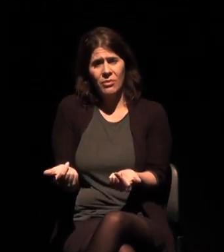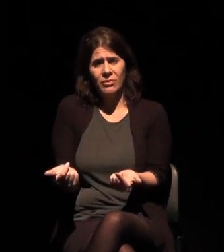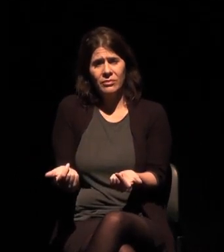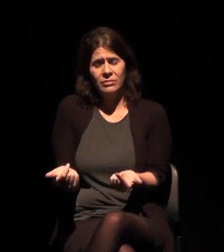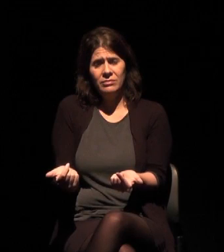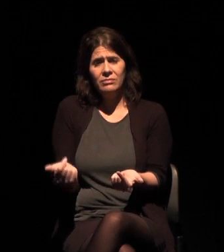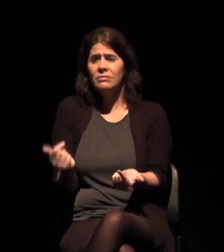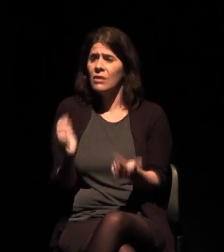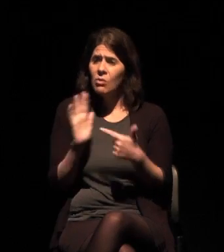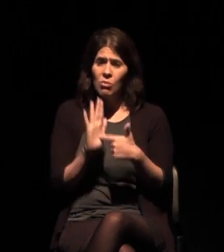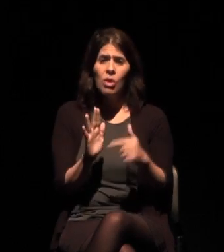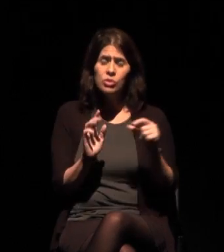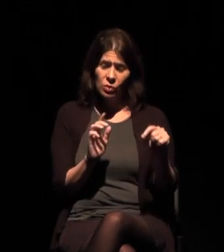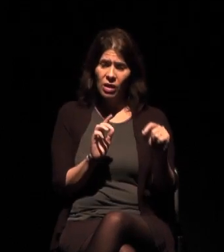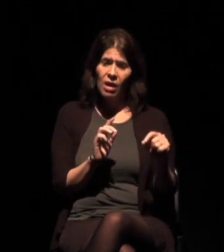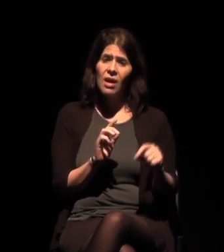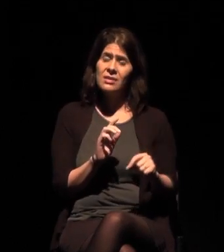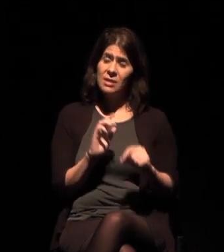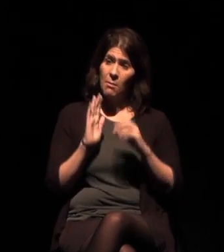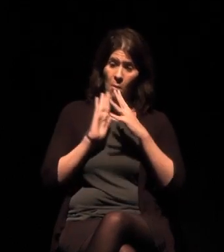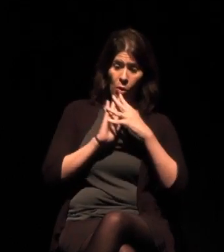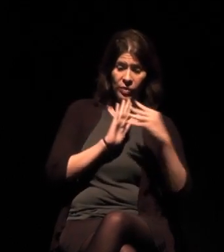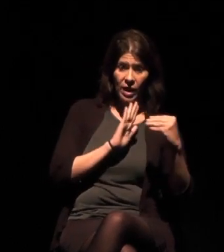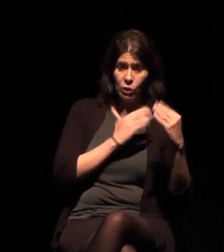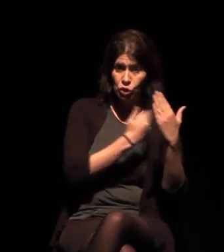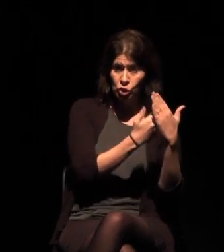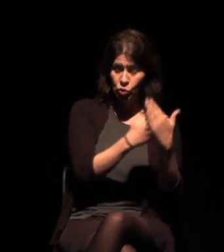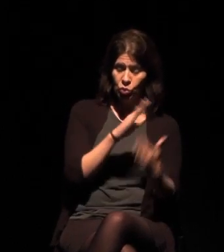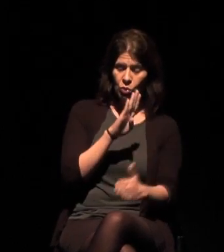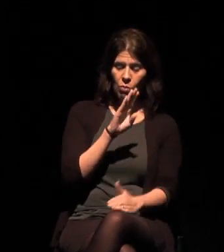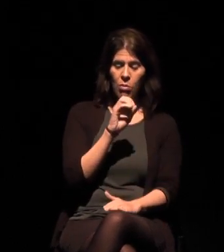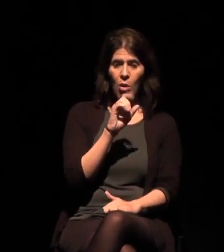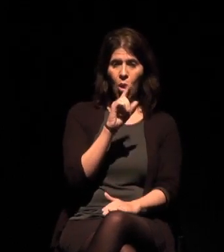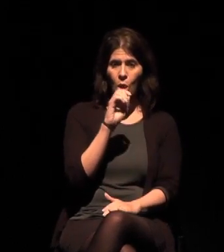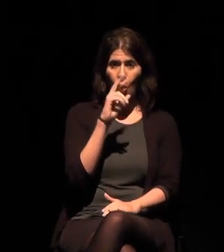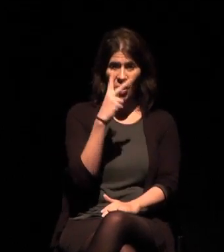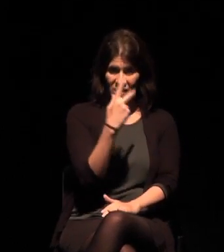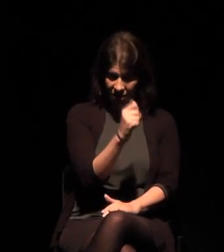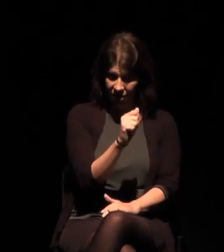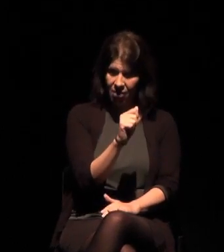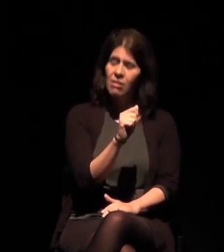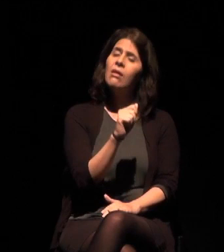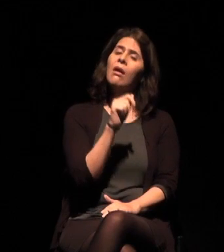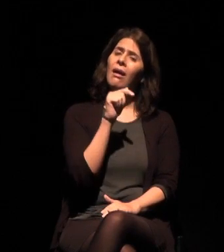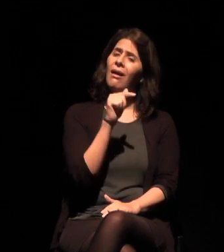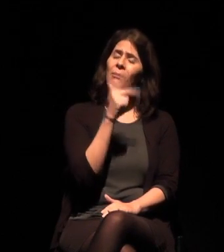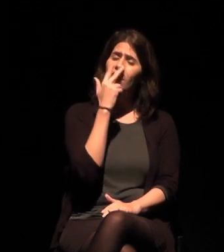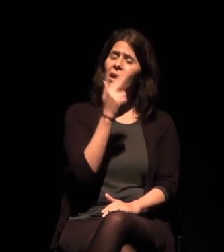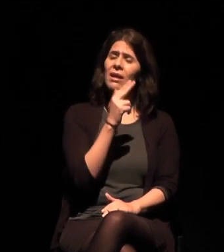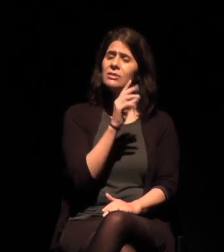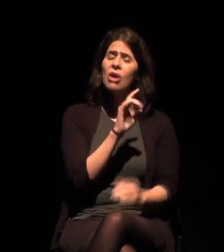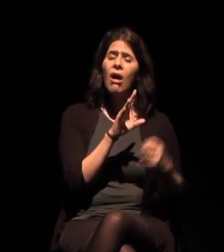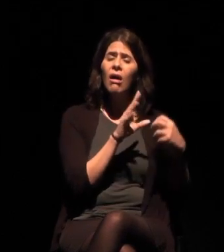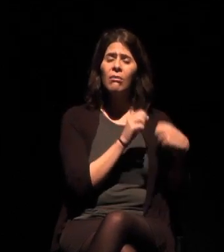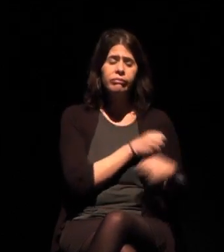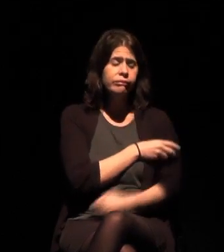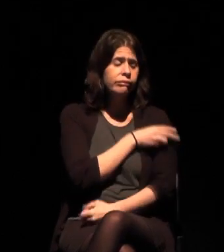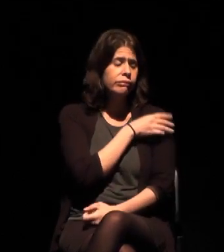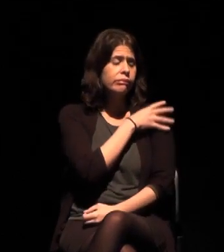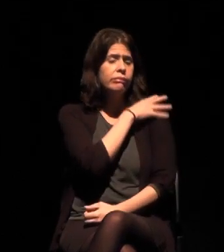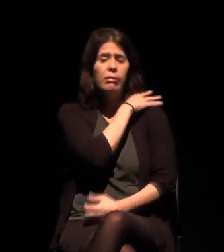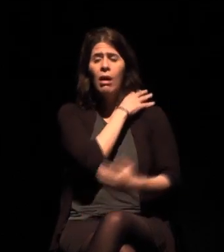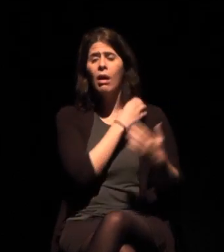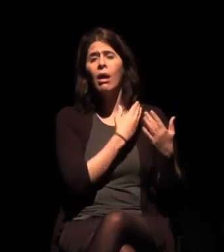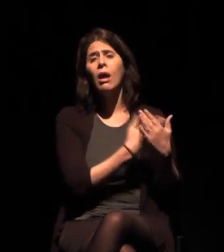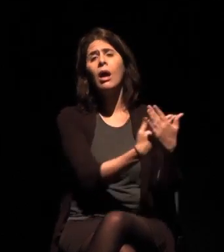o modelo de colônia não tem qualificado a não ser em anos de qualidade à população para os desafios